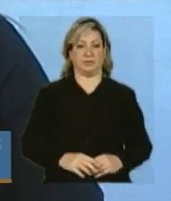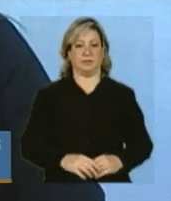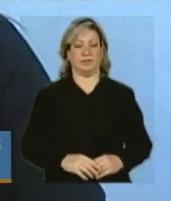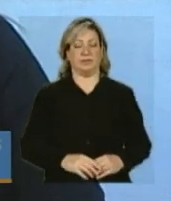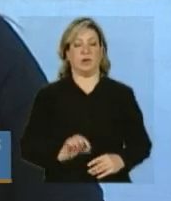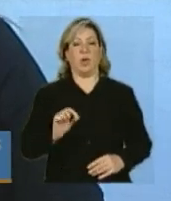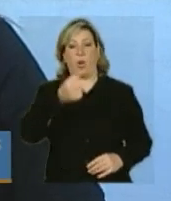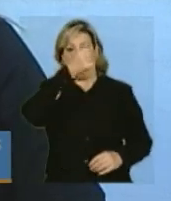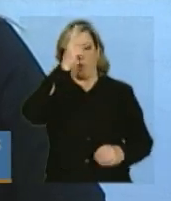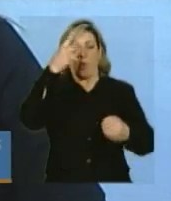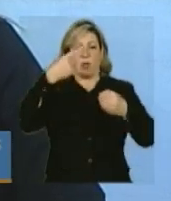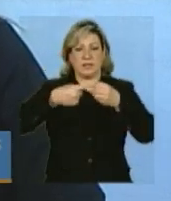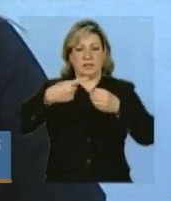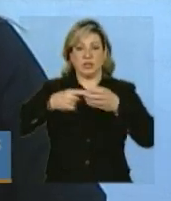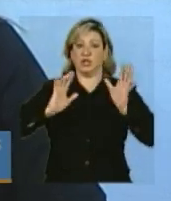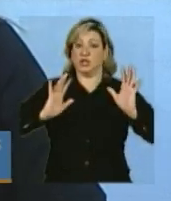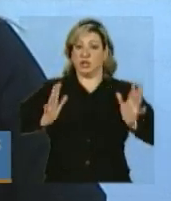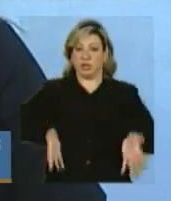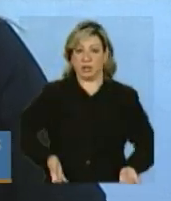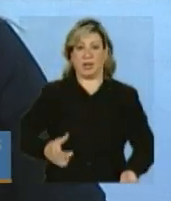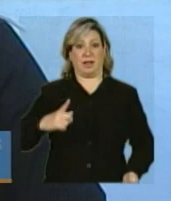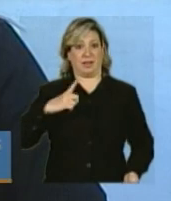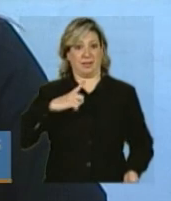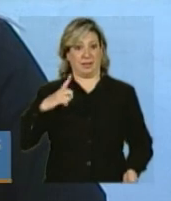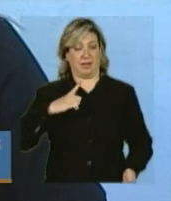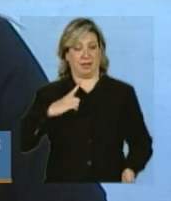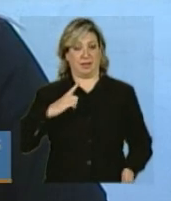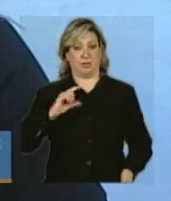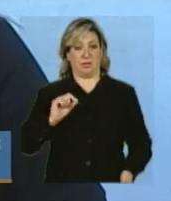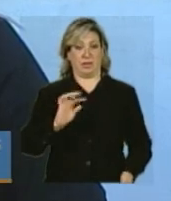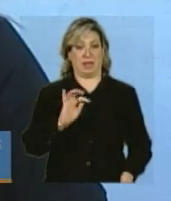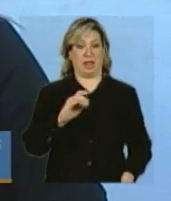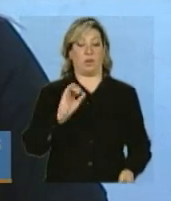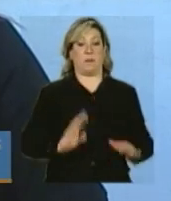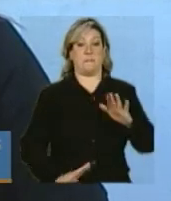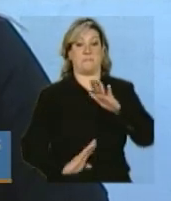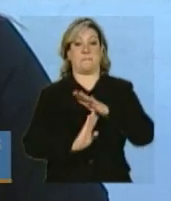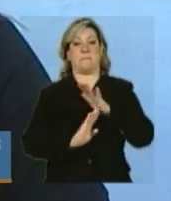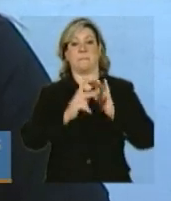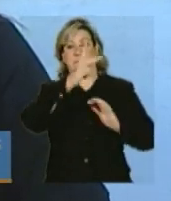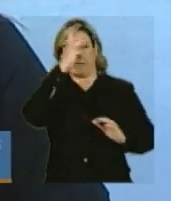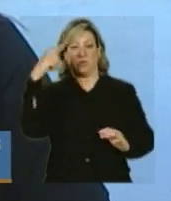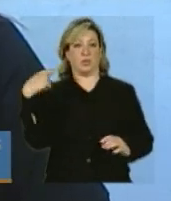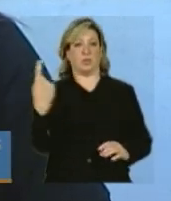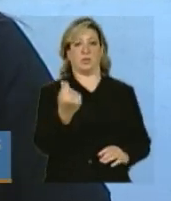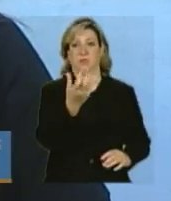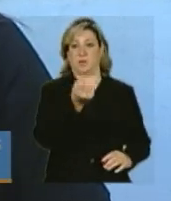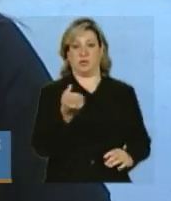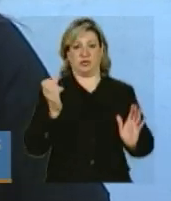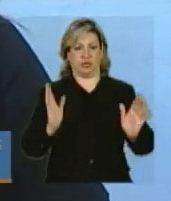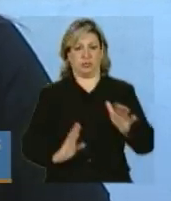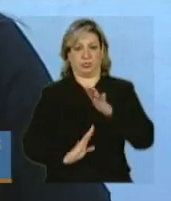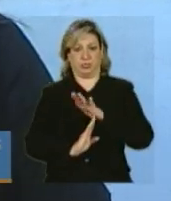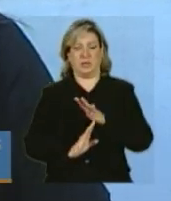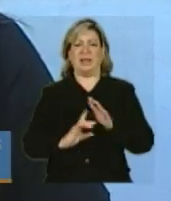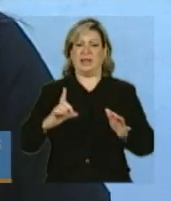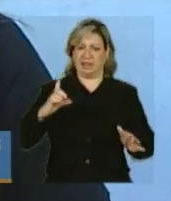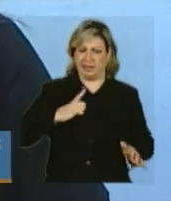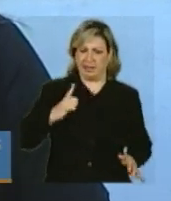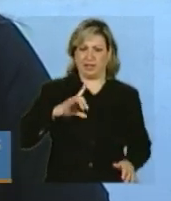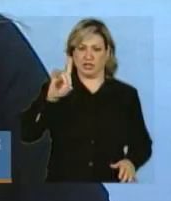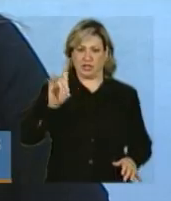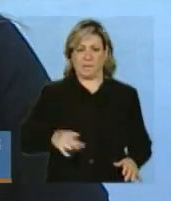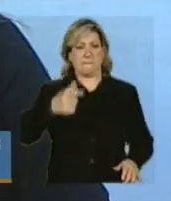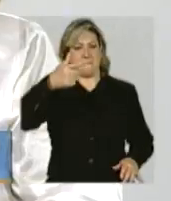o município que já está com o teto máximo de beneficiários terá direito a mais